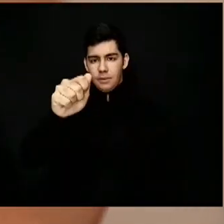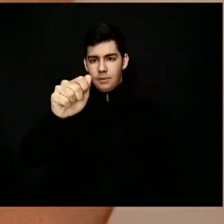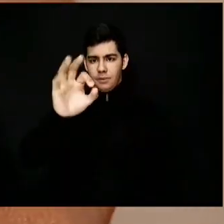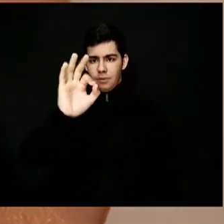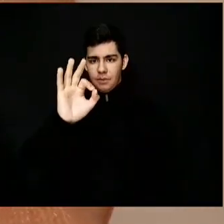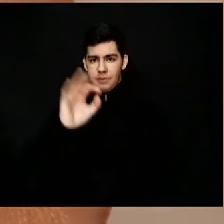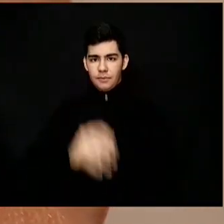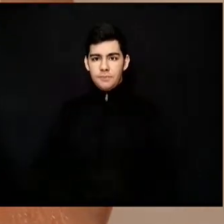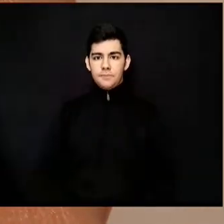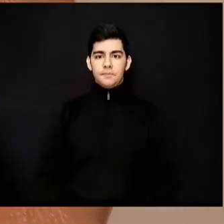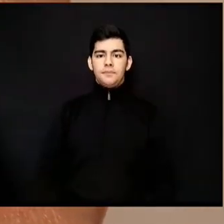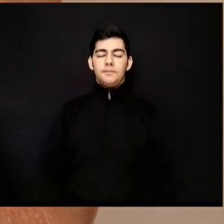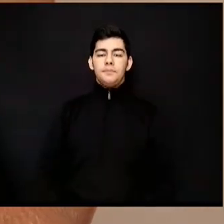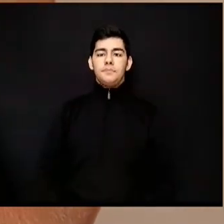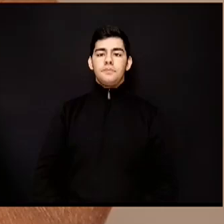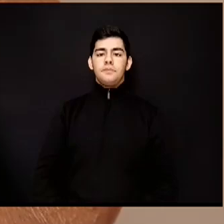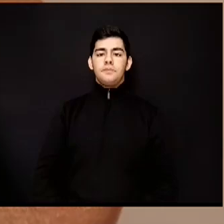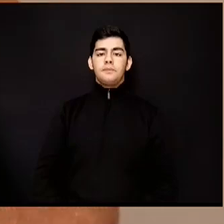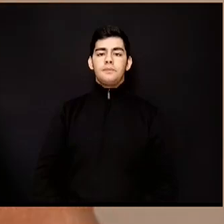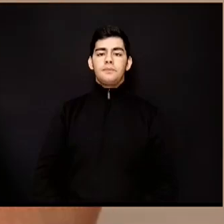Uma esfera, no caso.